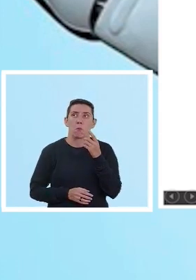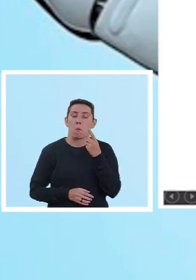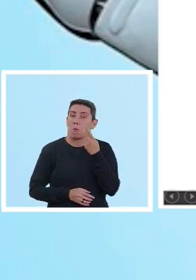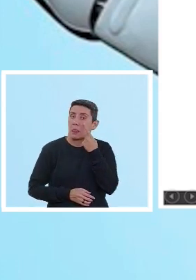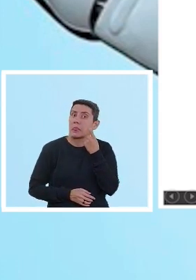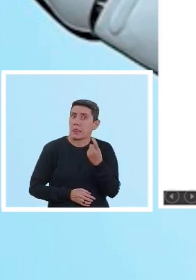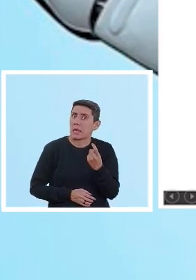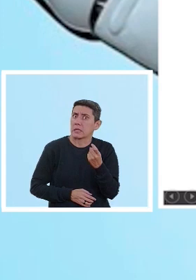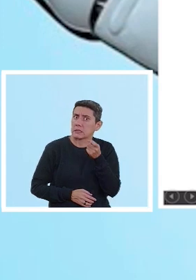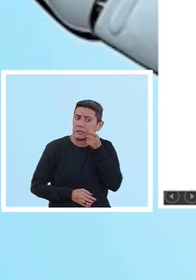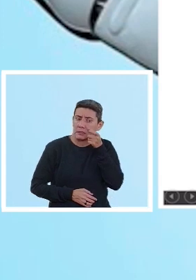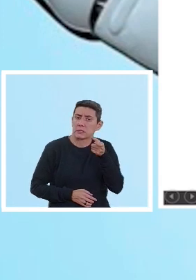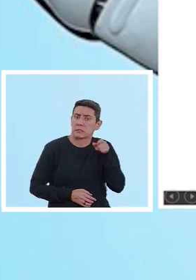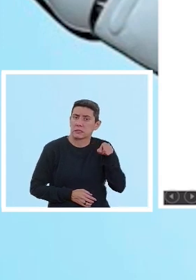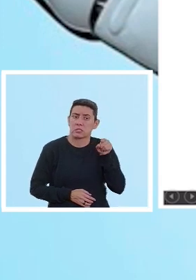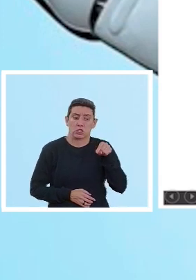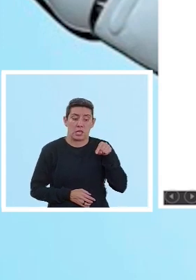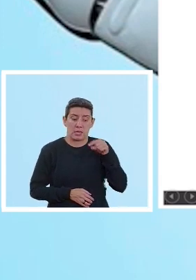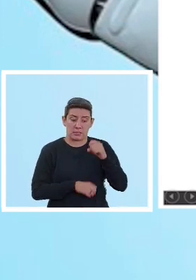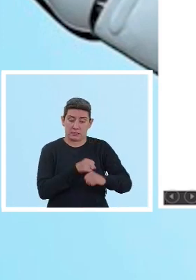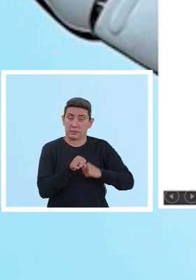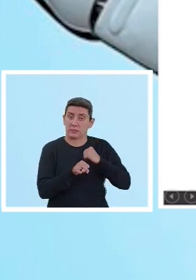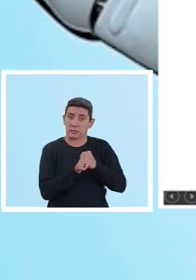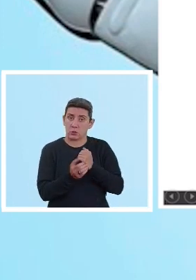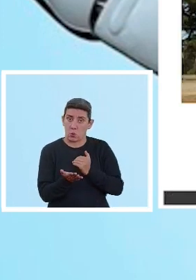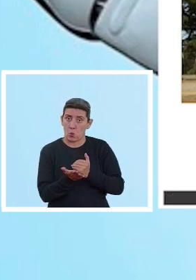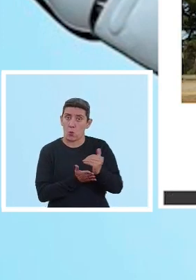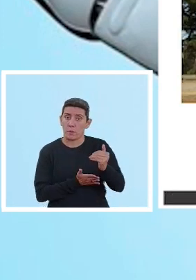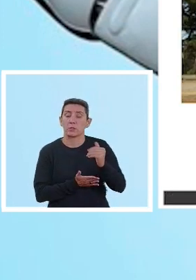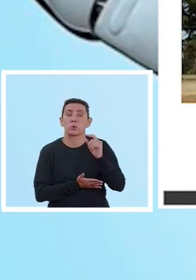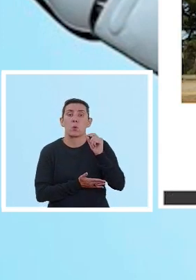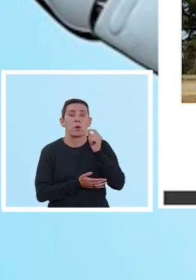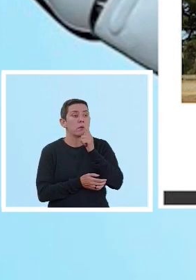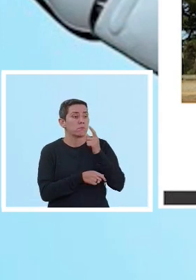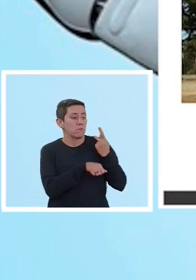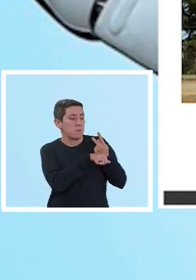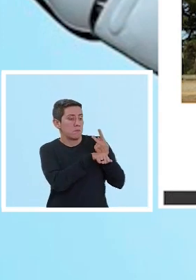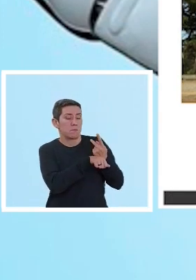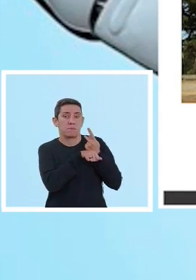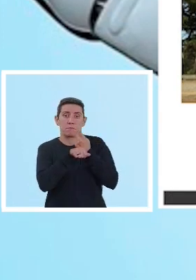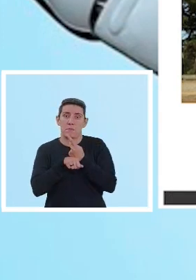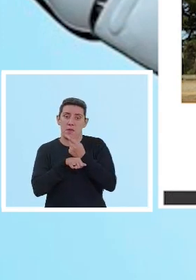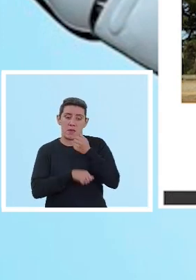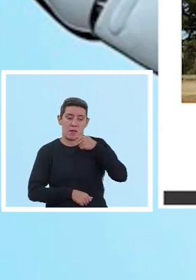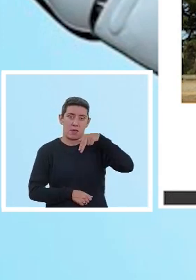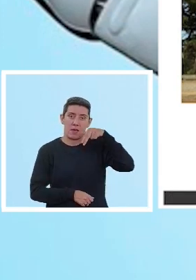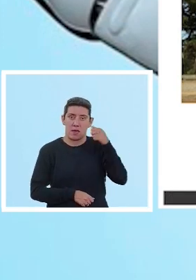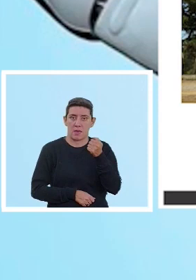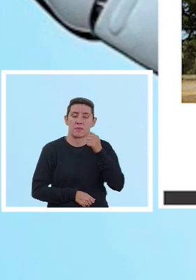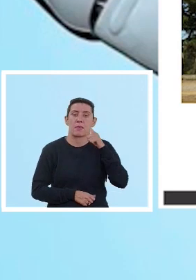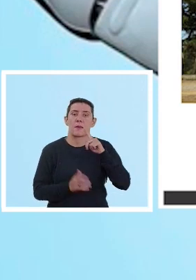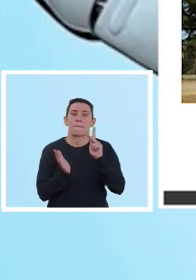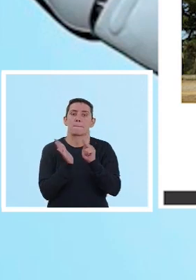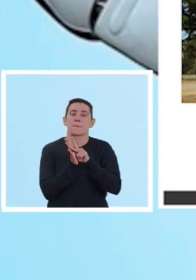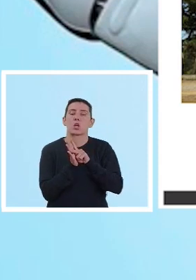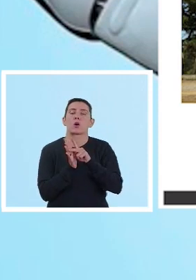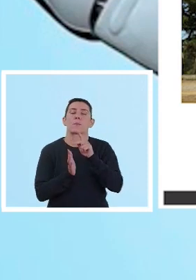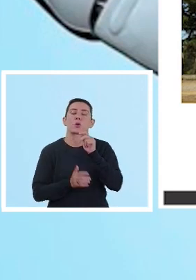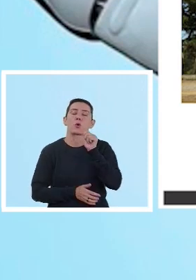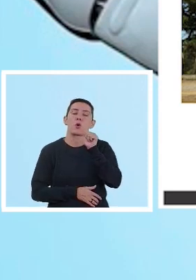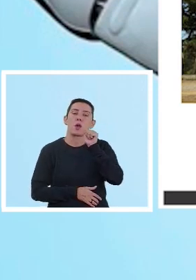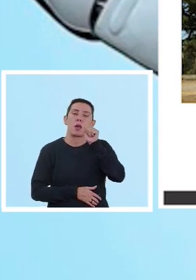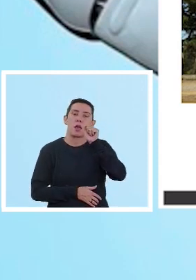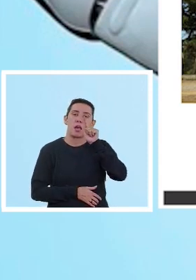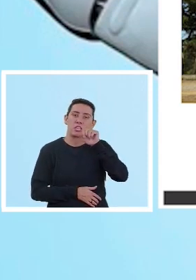que nós recebemos esse ano o prêmio Ana o Nacional de águas o prêmio Ana ele é o